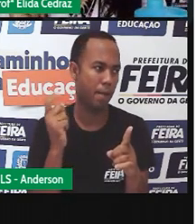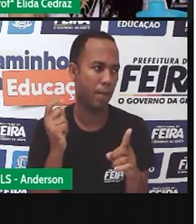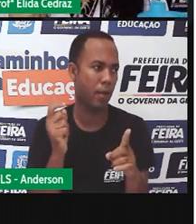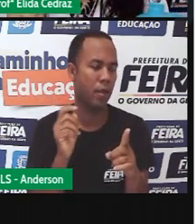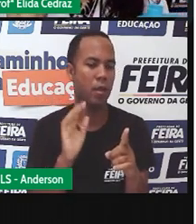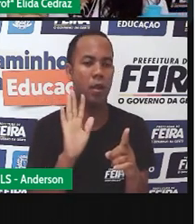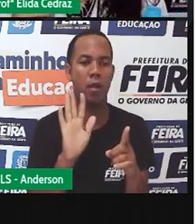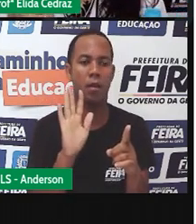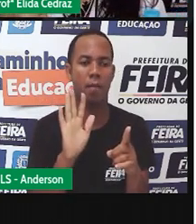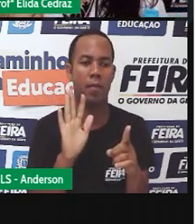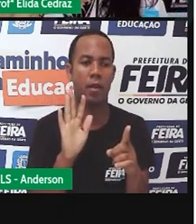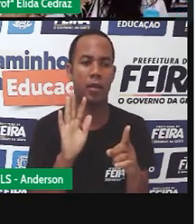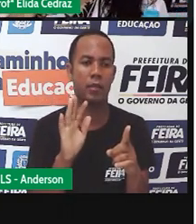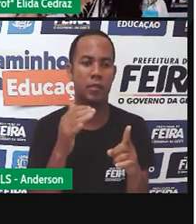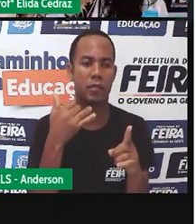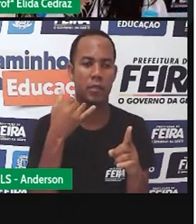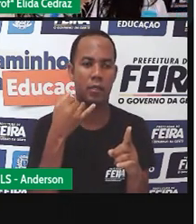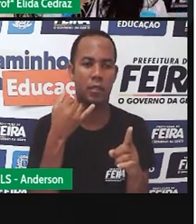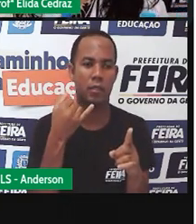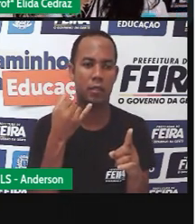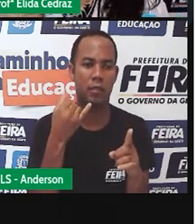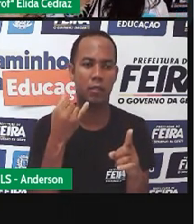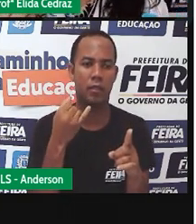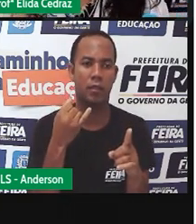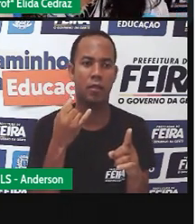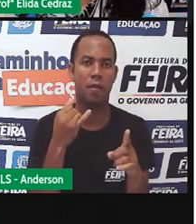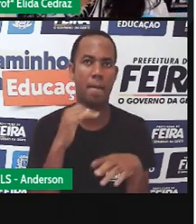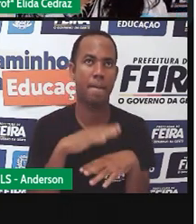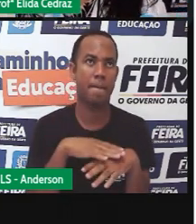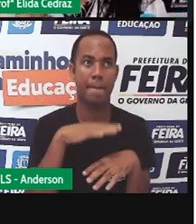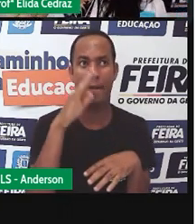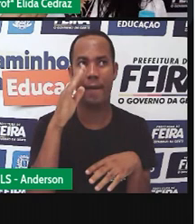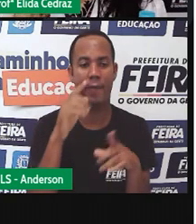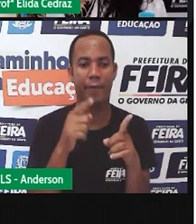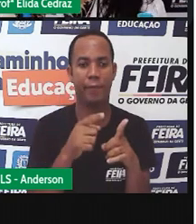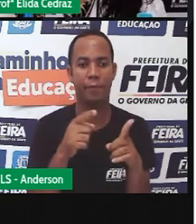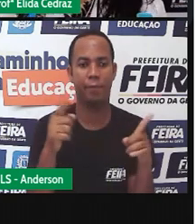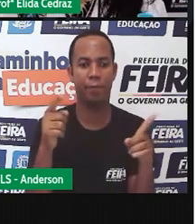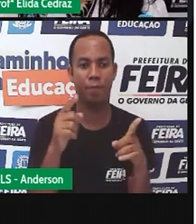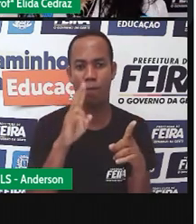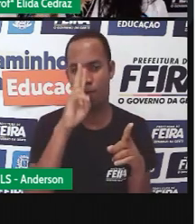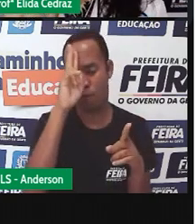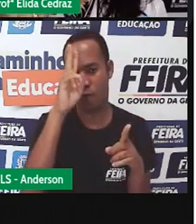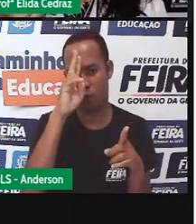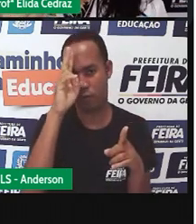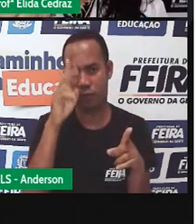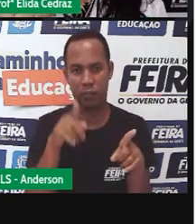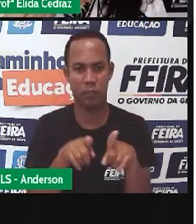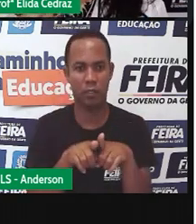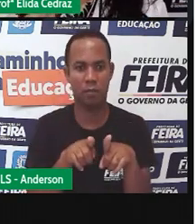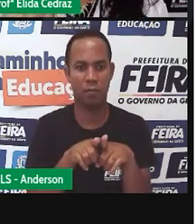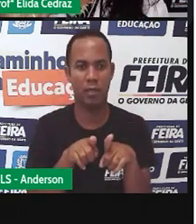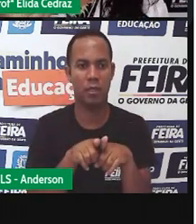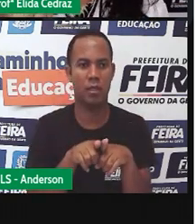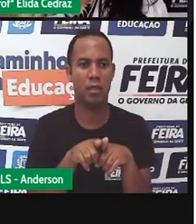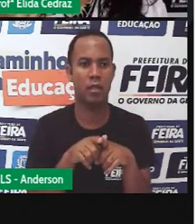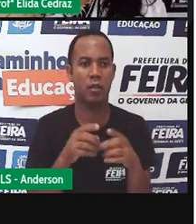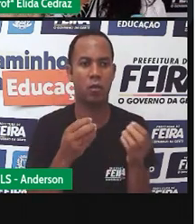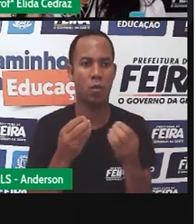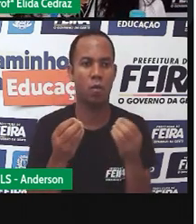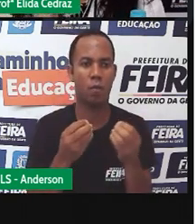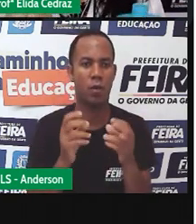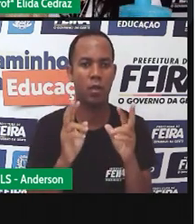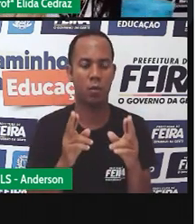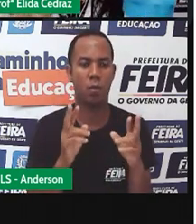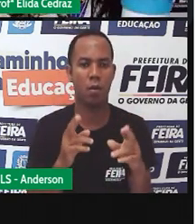Se a caneta fosse maior, mais forte, ou de um material como o